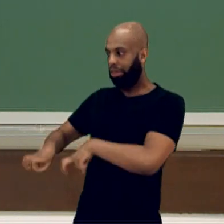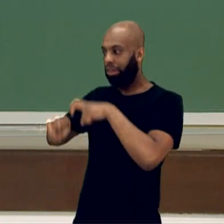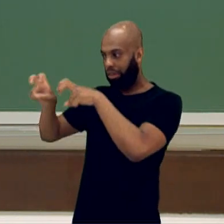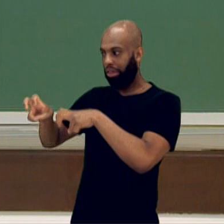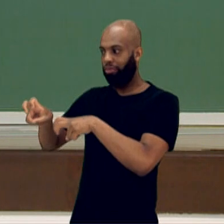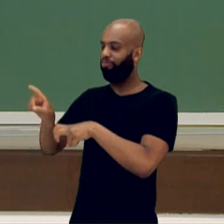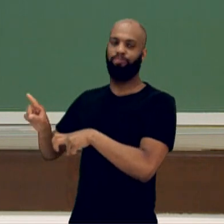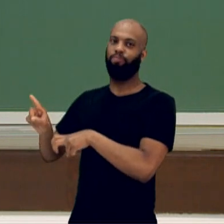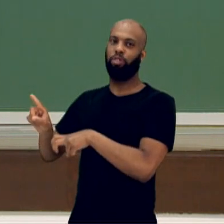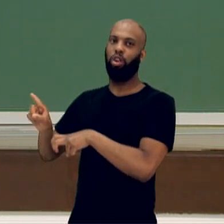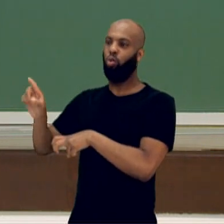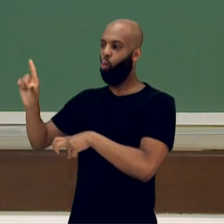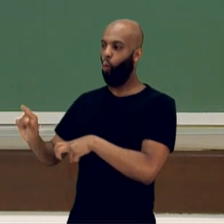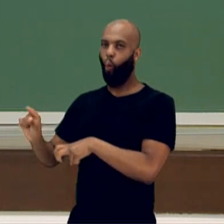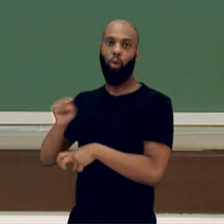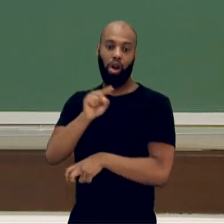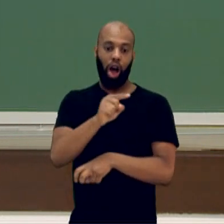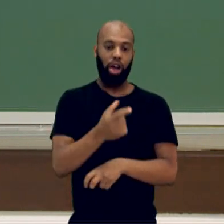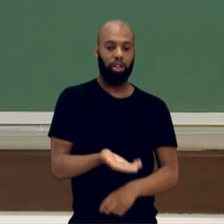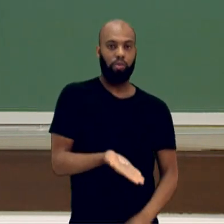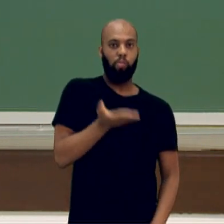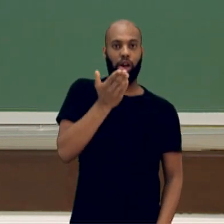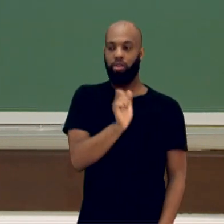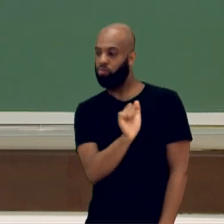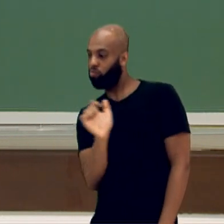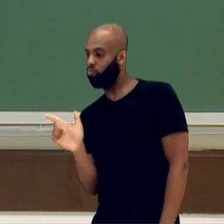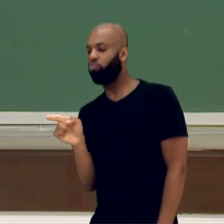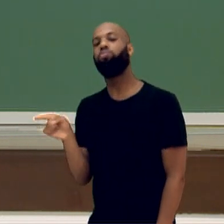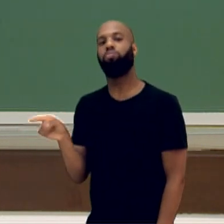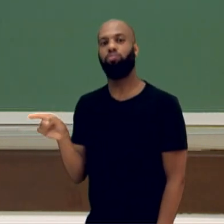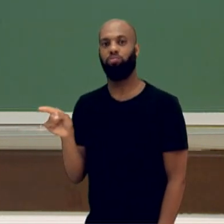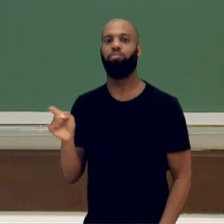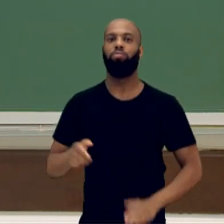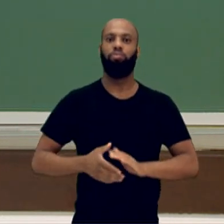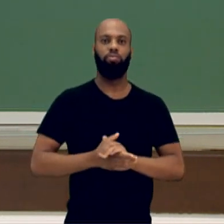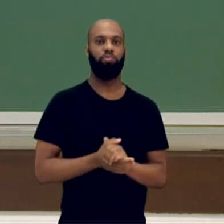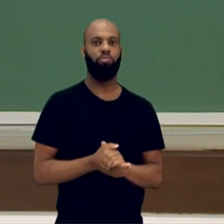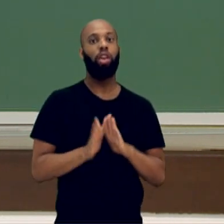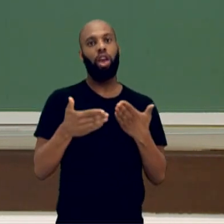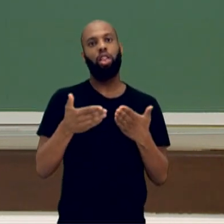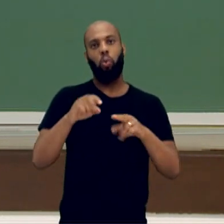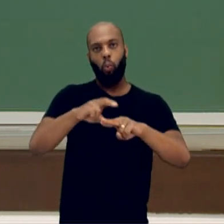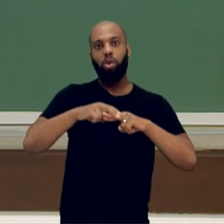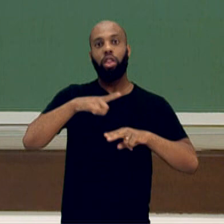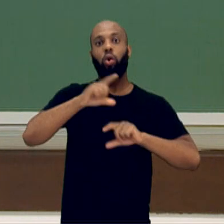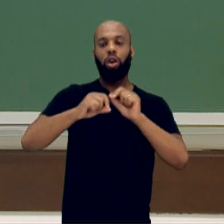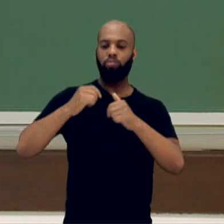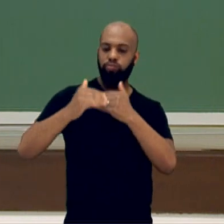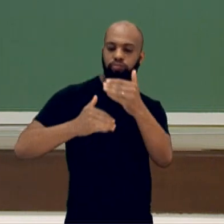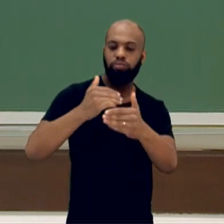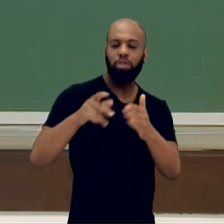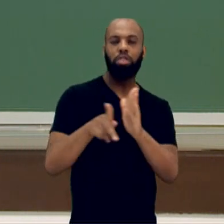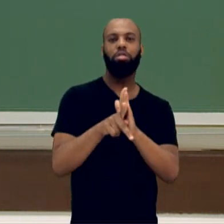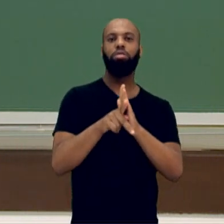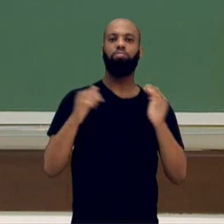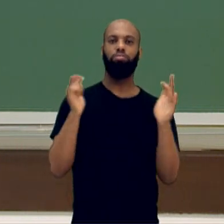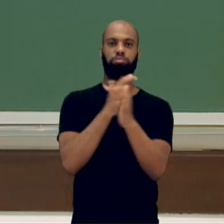população rural. Ele aumenta muito mais na área urbana do que na área rural. Aí eu tenho um processo de